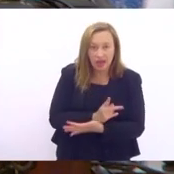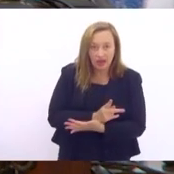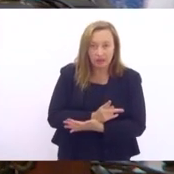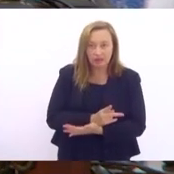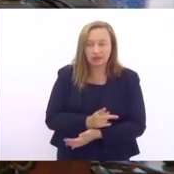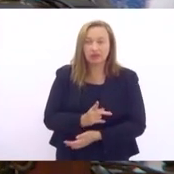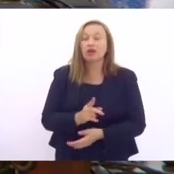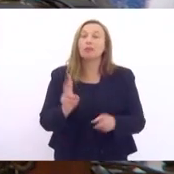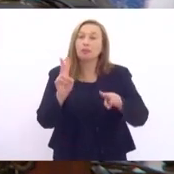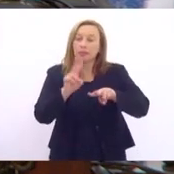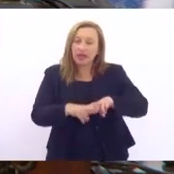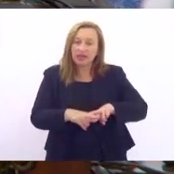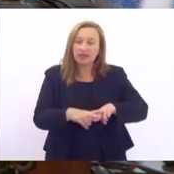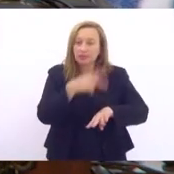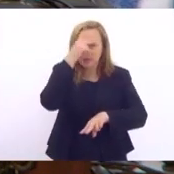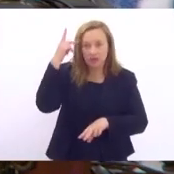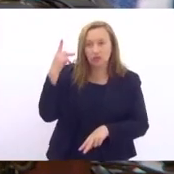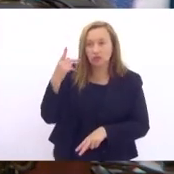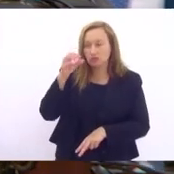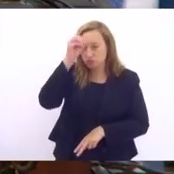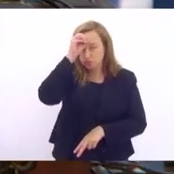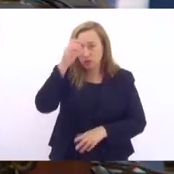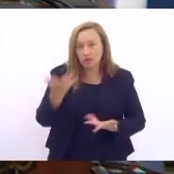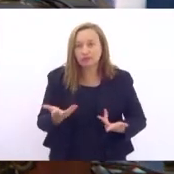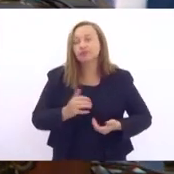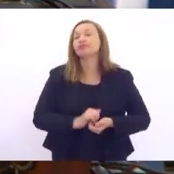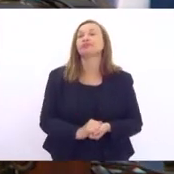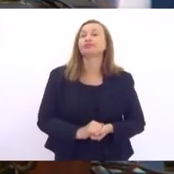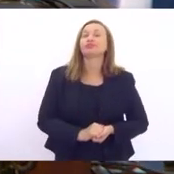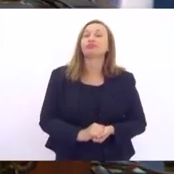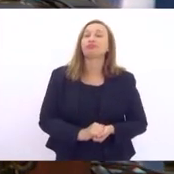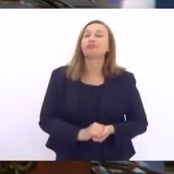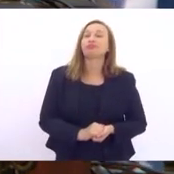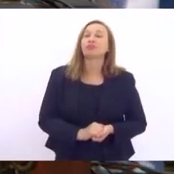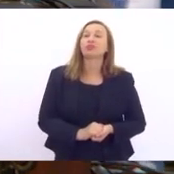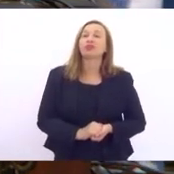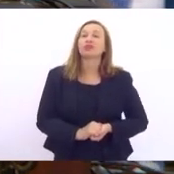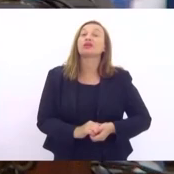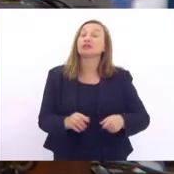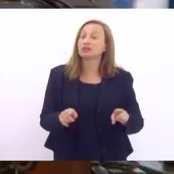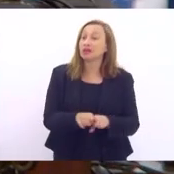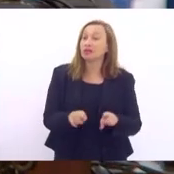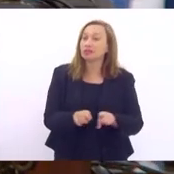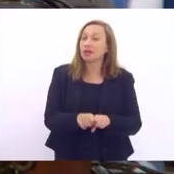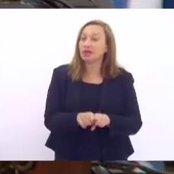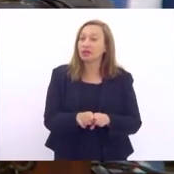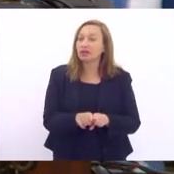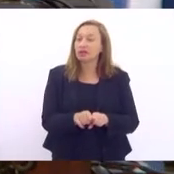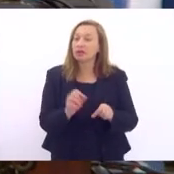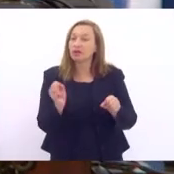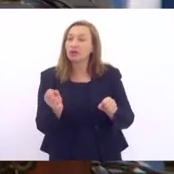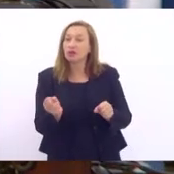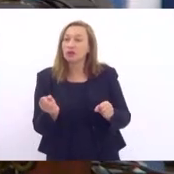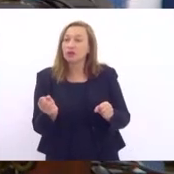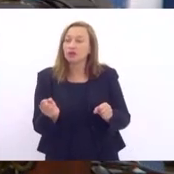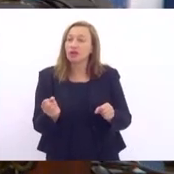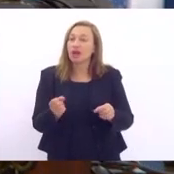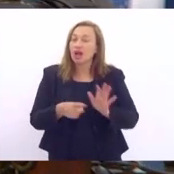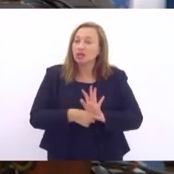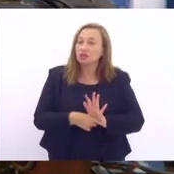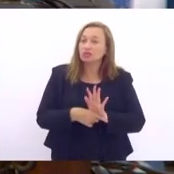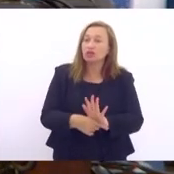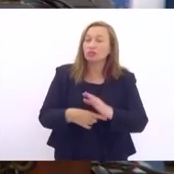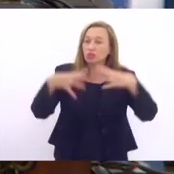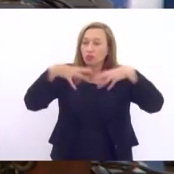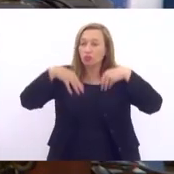inocentes. Resgatamos o Palácio Tiradentes, com sede histórica nessa Assembleia. O quase centenário prédio